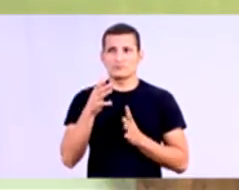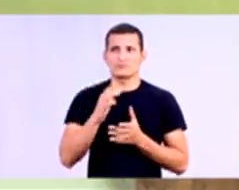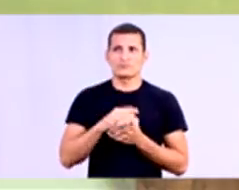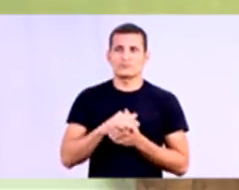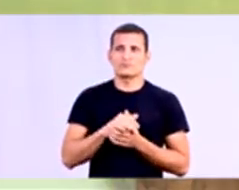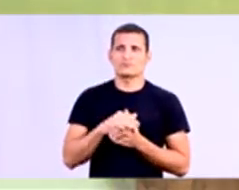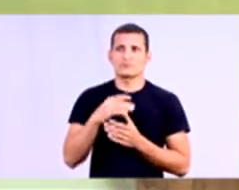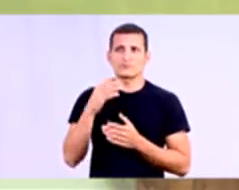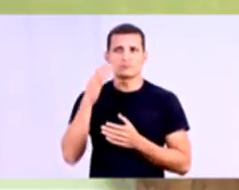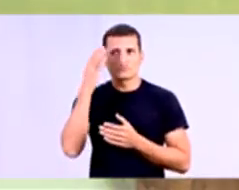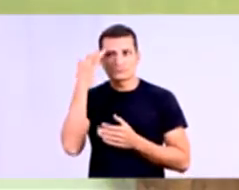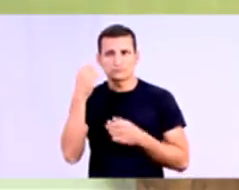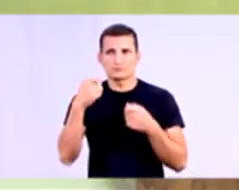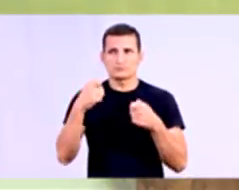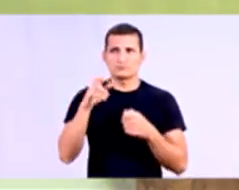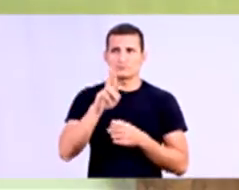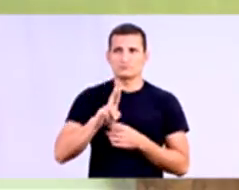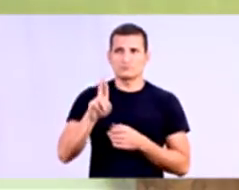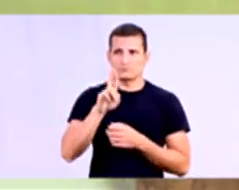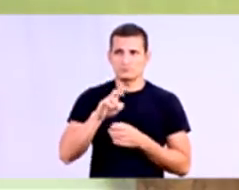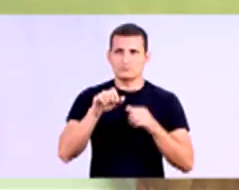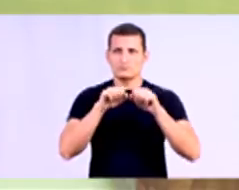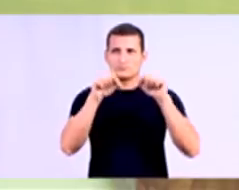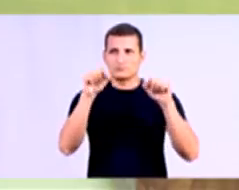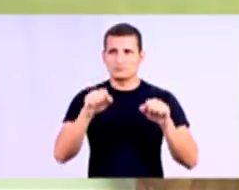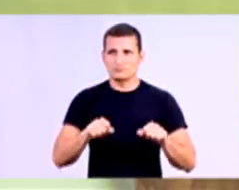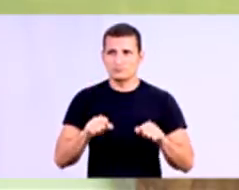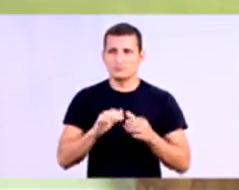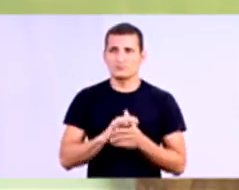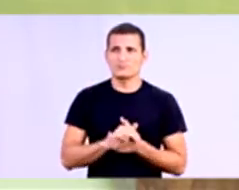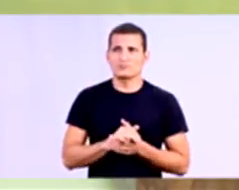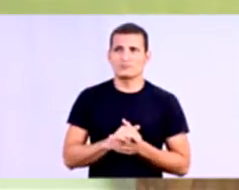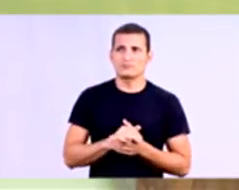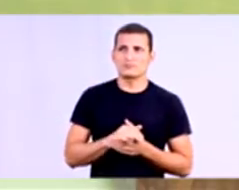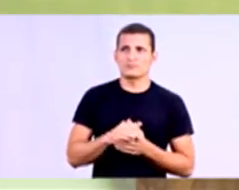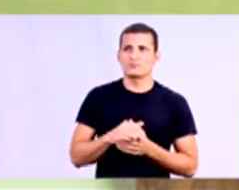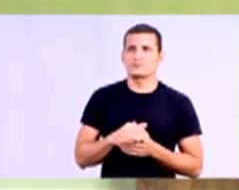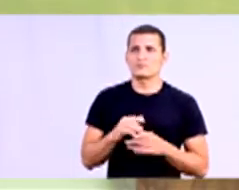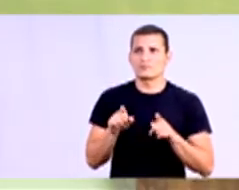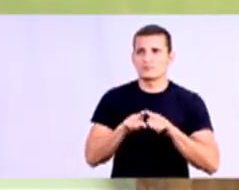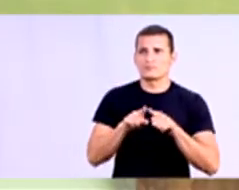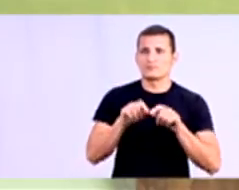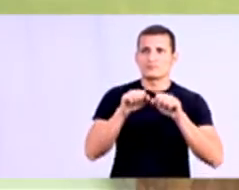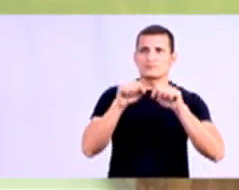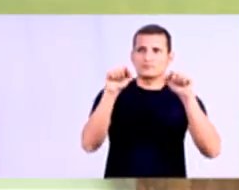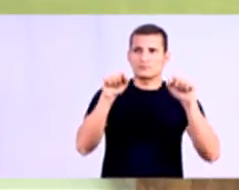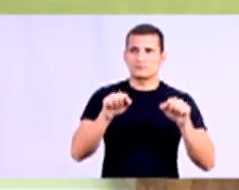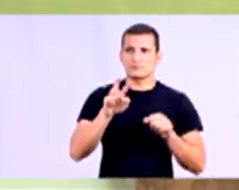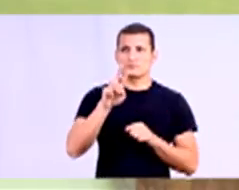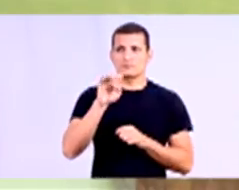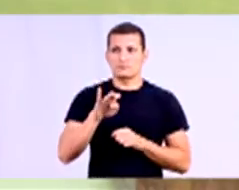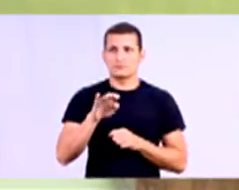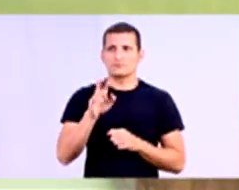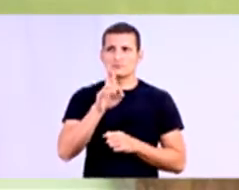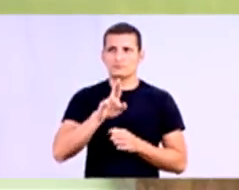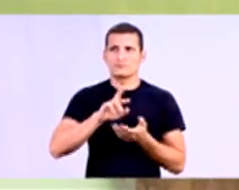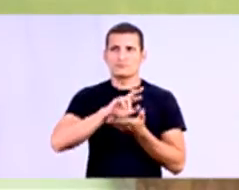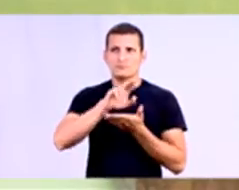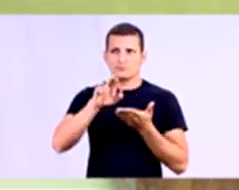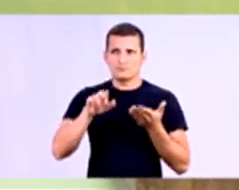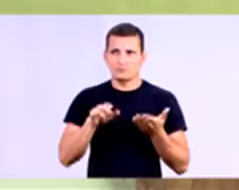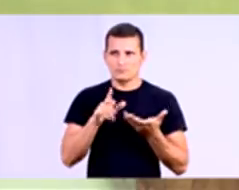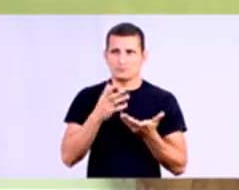da utilização disso no sistema. Isso ainda mais em sistema web, que utiliza diversos tipos